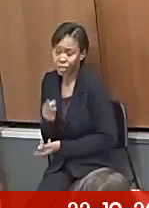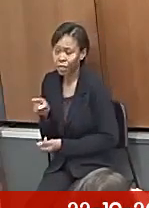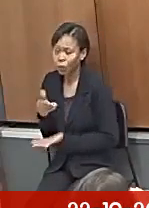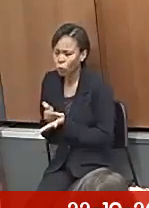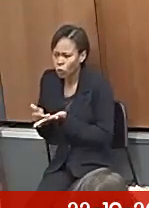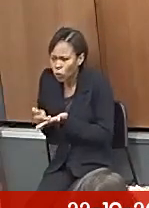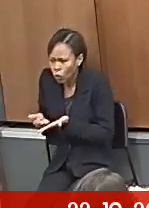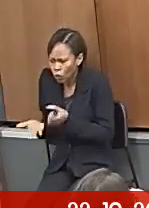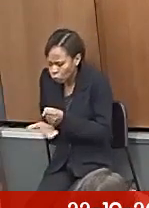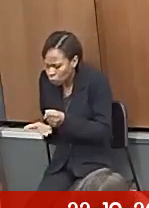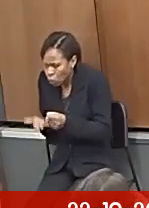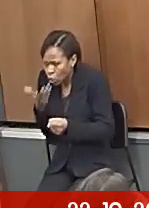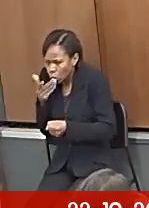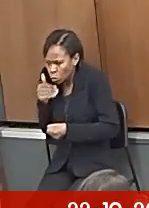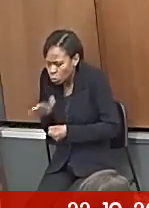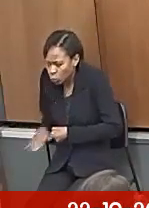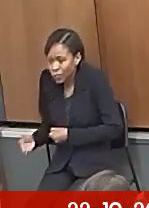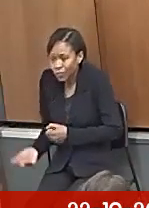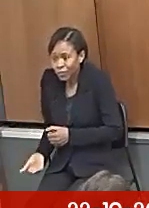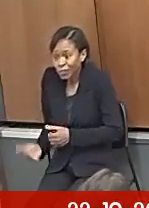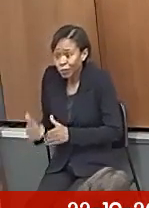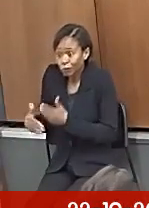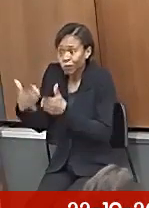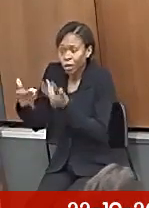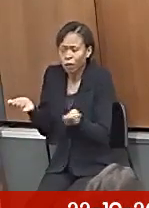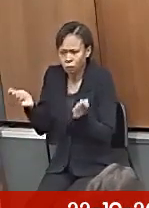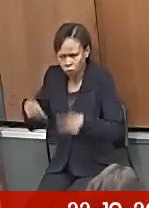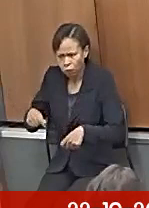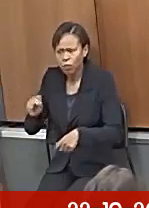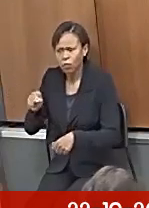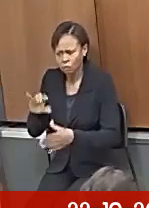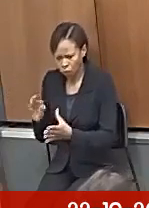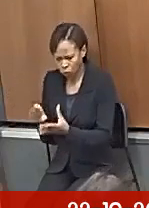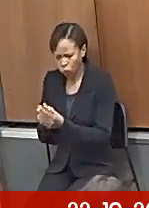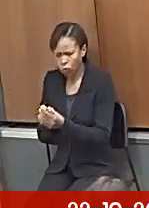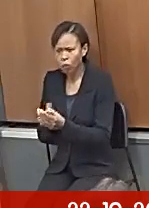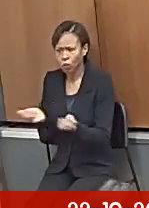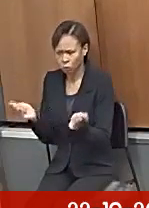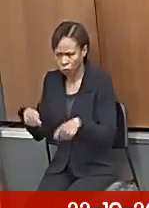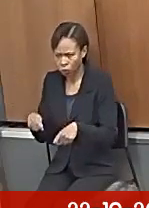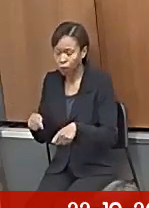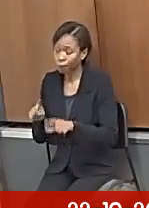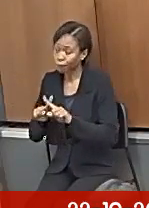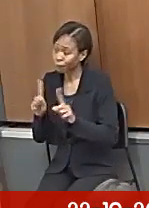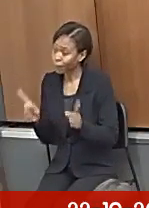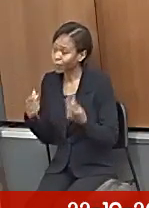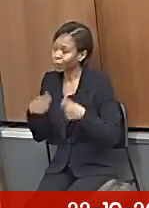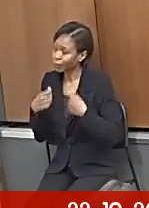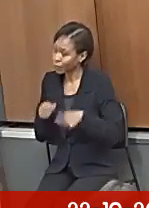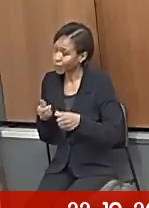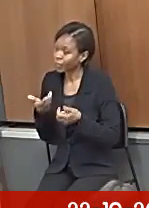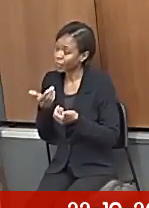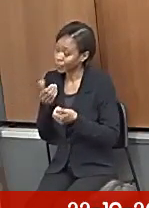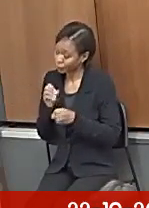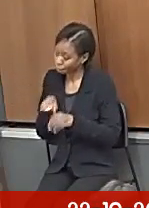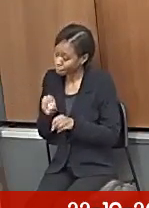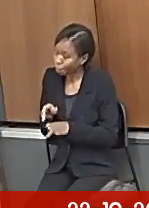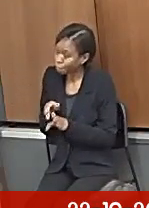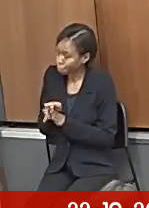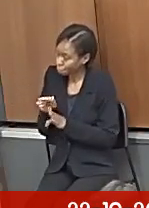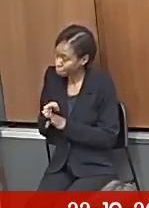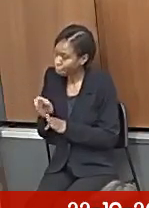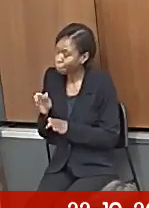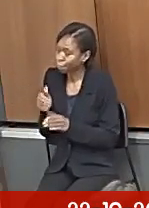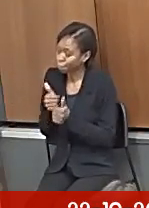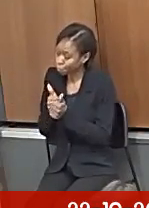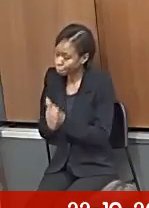maternal. Então, é possível. É possível. A inclusão é possível. Desde que tenha o acompanhamento, que deve ser,